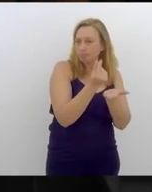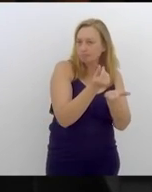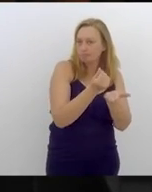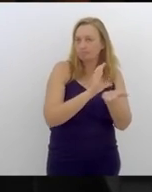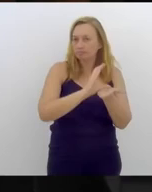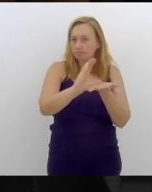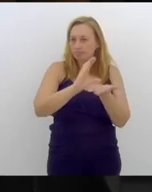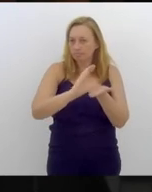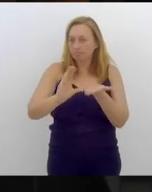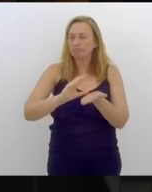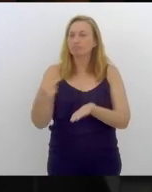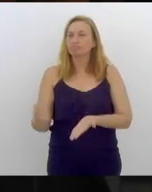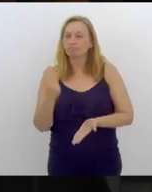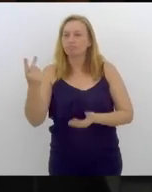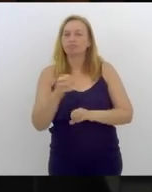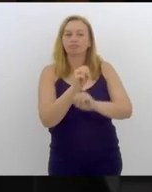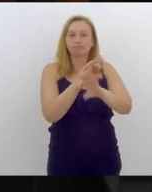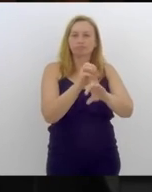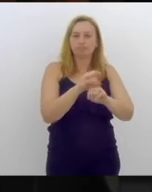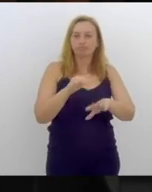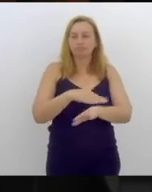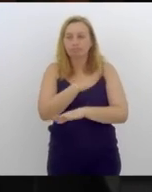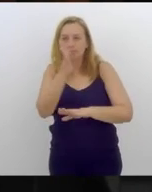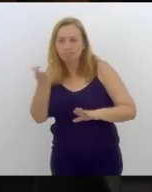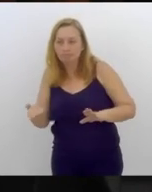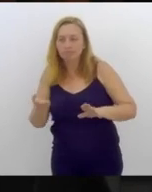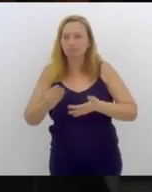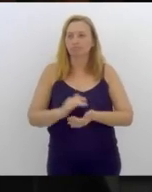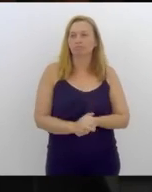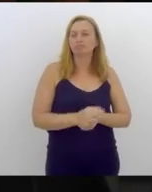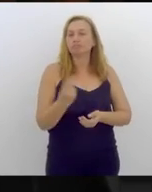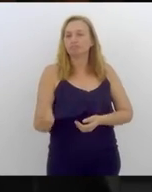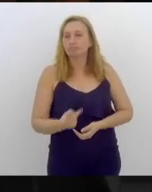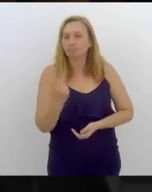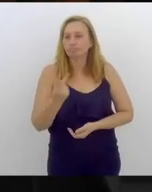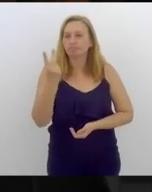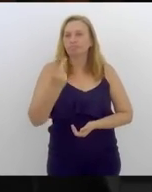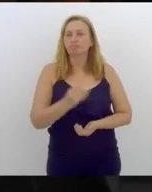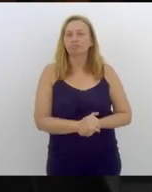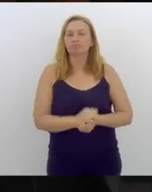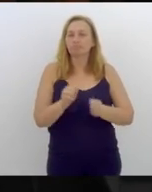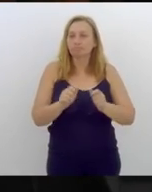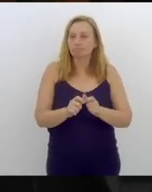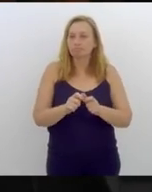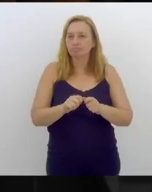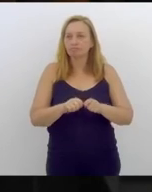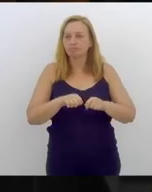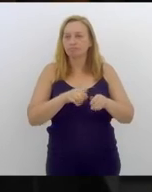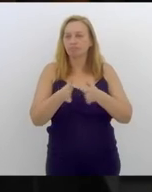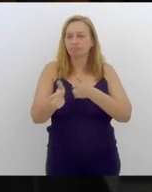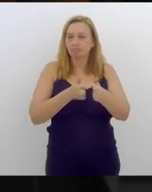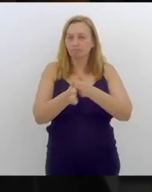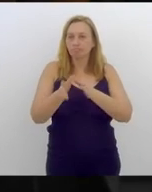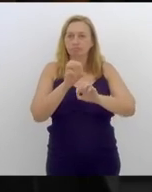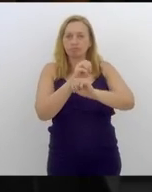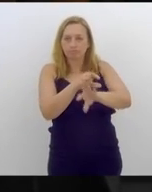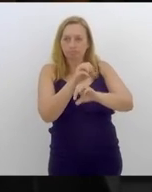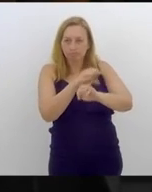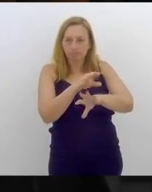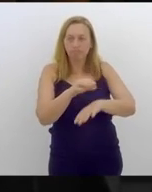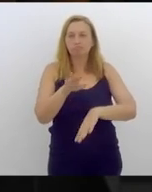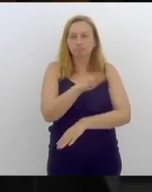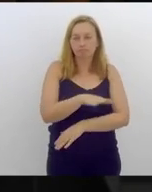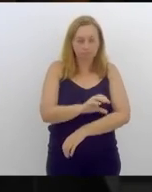pela valorização da educação em tempo integral pela valorização Da ampliação do acesso à educação também na educação